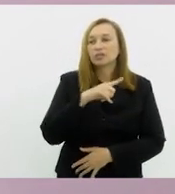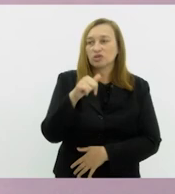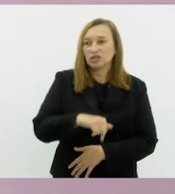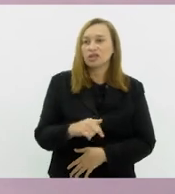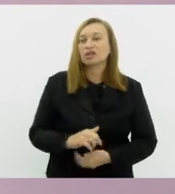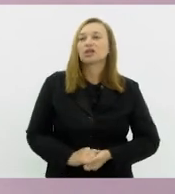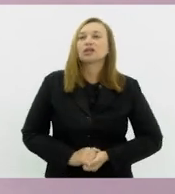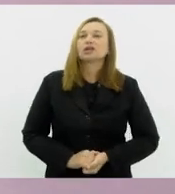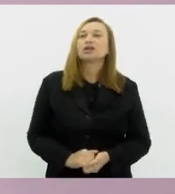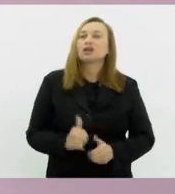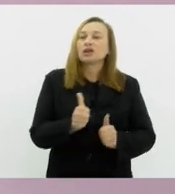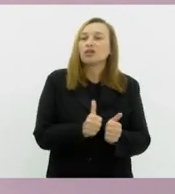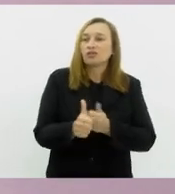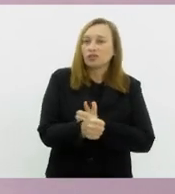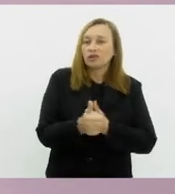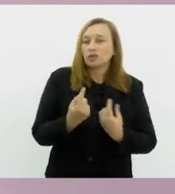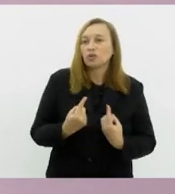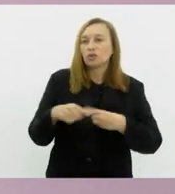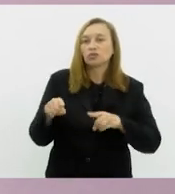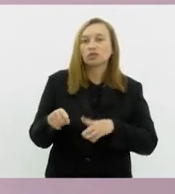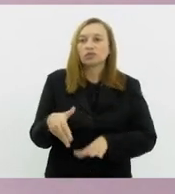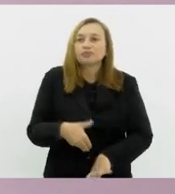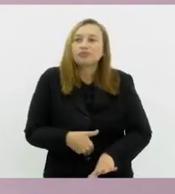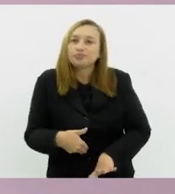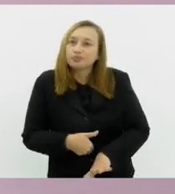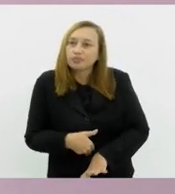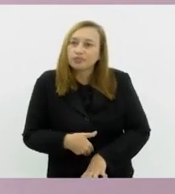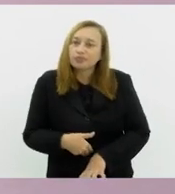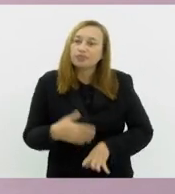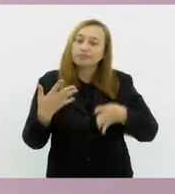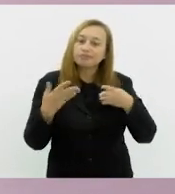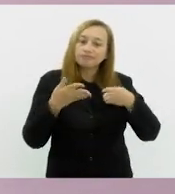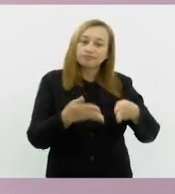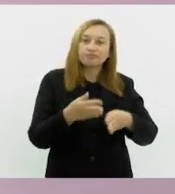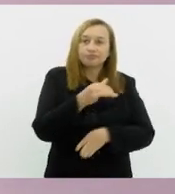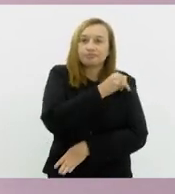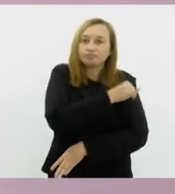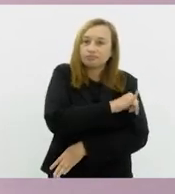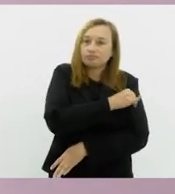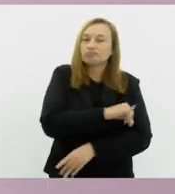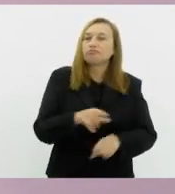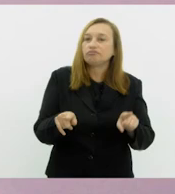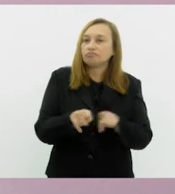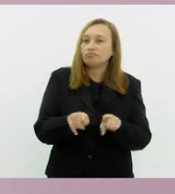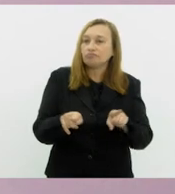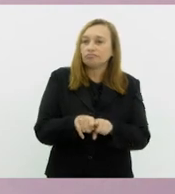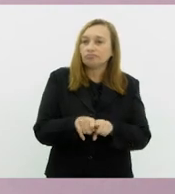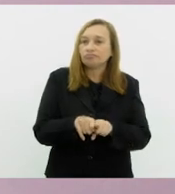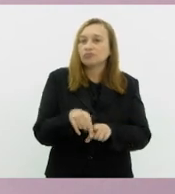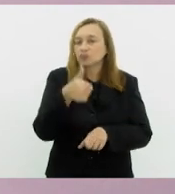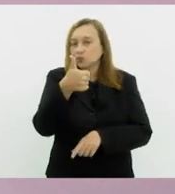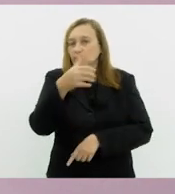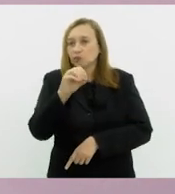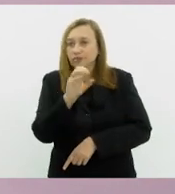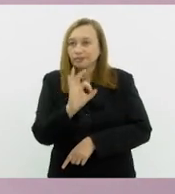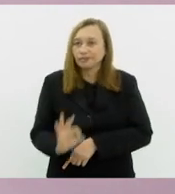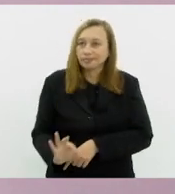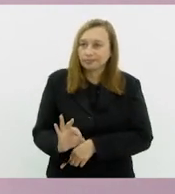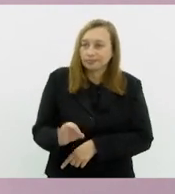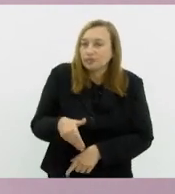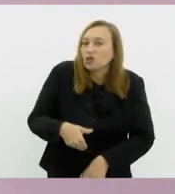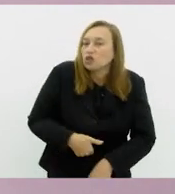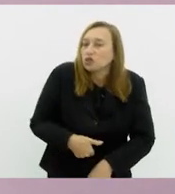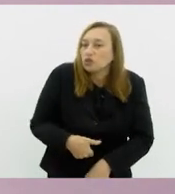a frente de combate à fome, e olhamos para o Rio de Janeiro também, com cerca de 10% dos famintos